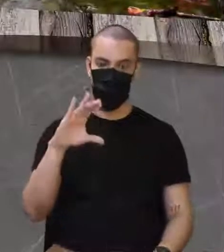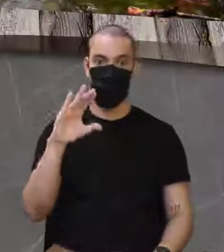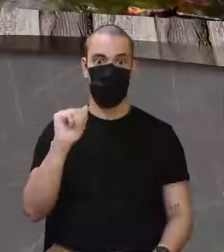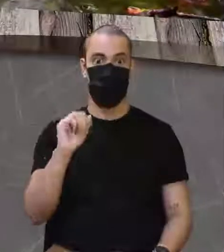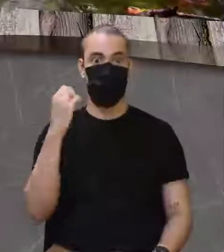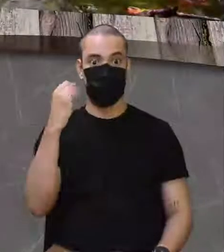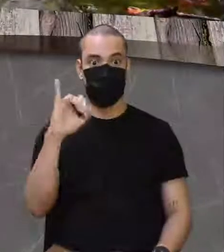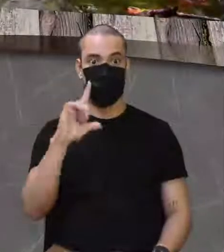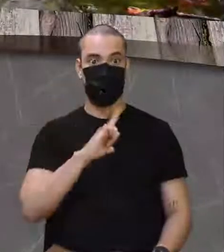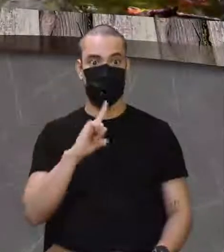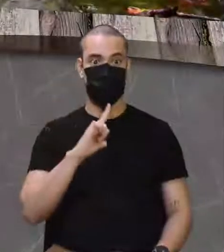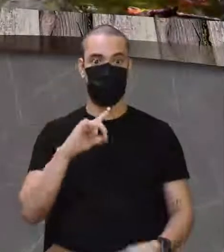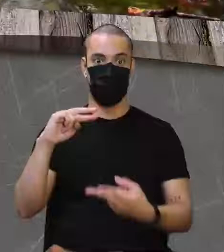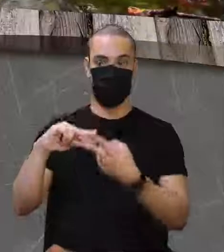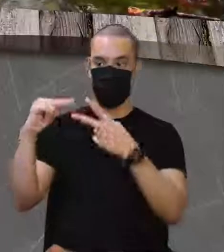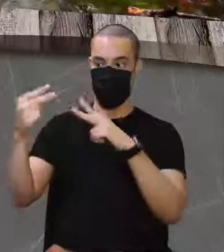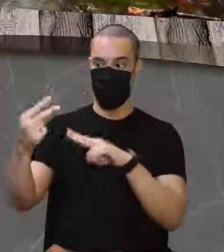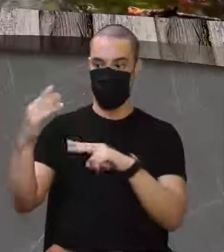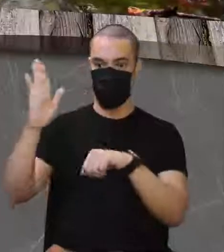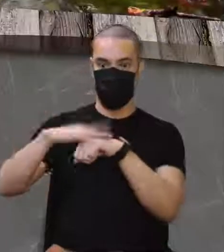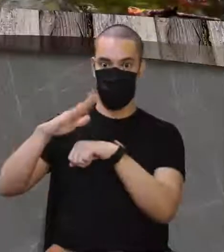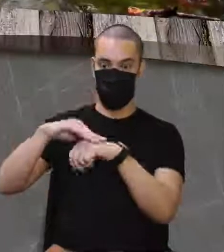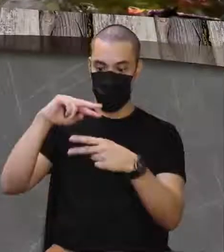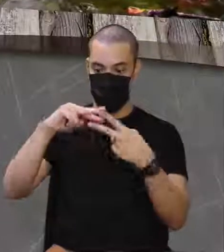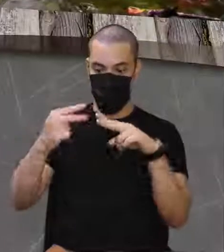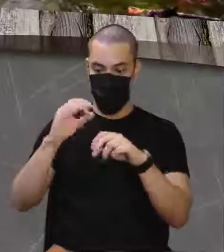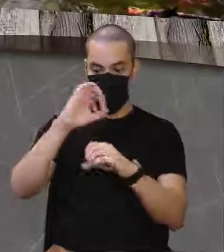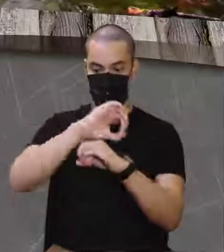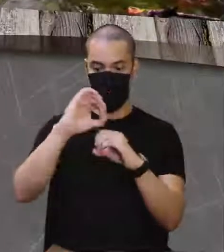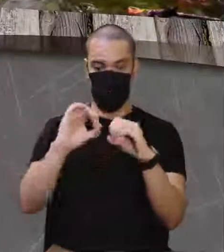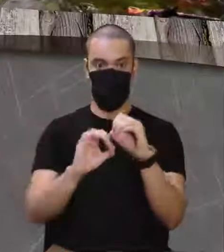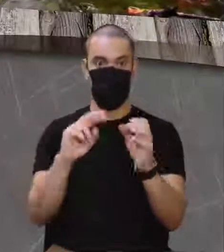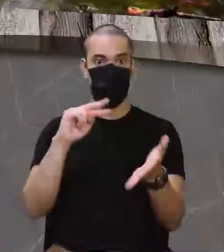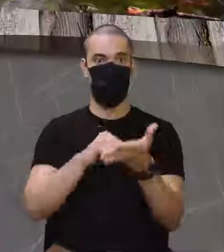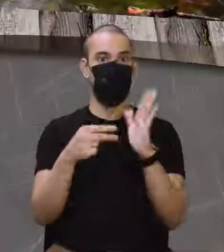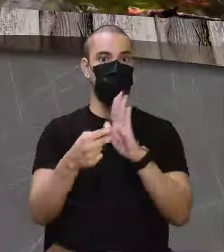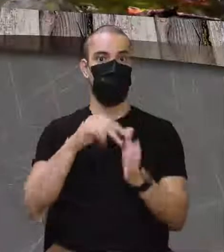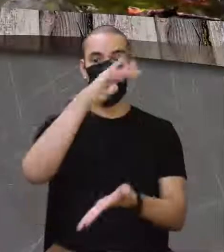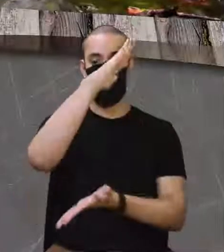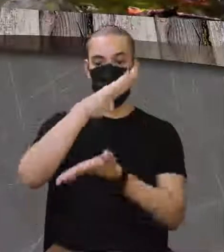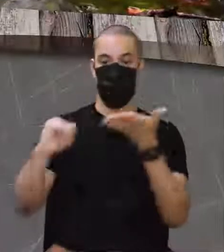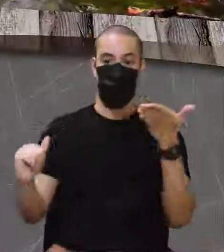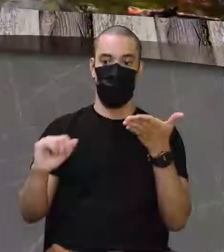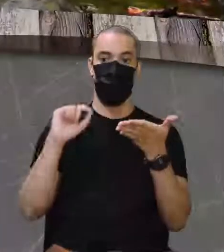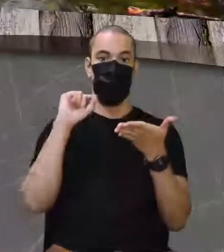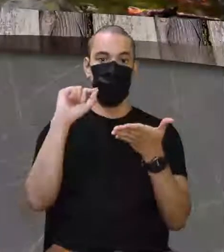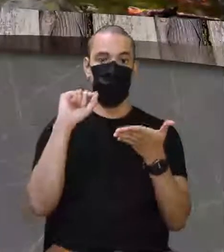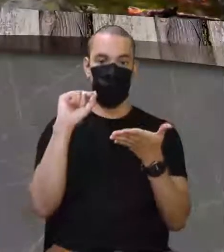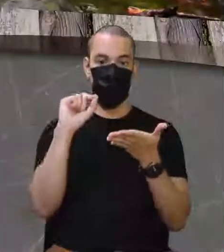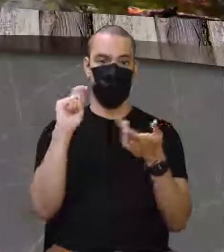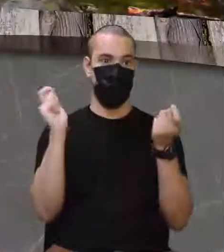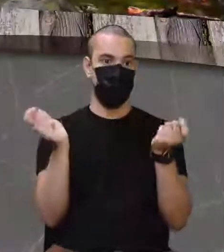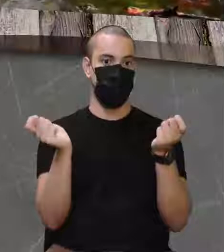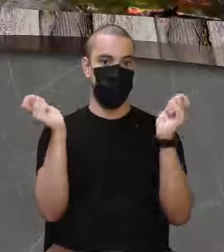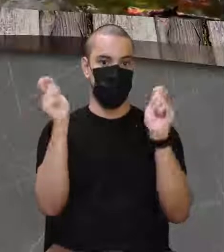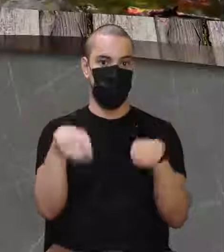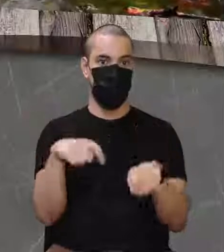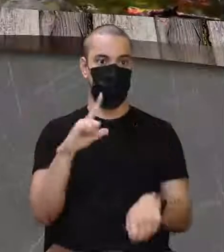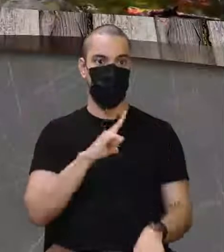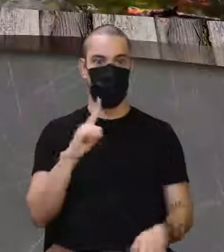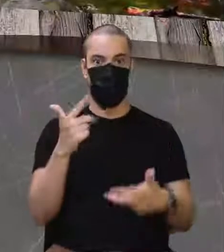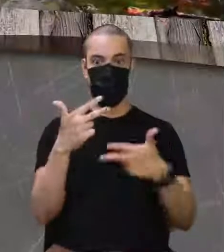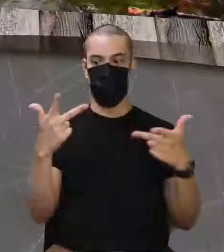se ele cruza ela com ela mesmo, ele está descartando uma possibilidade de ter uma